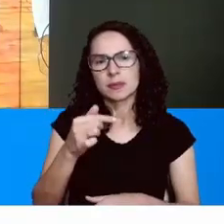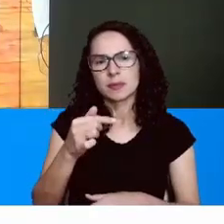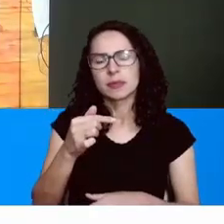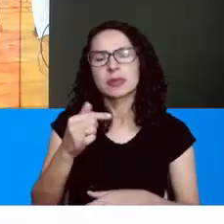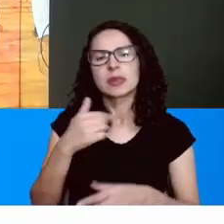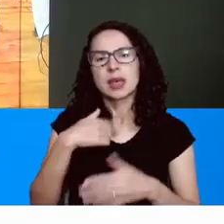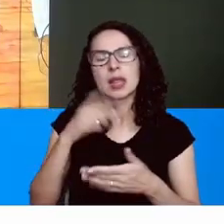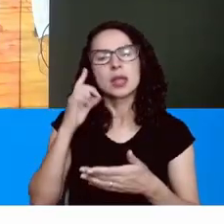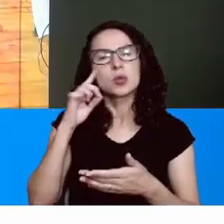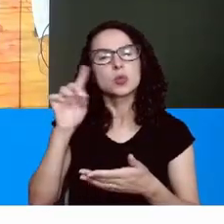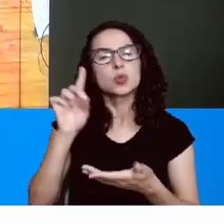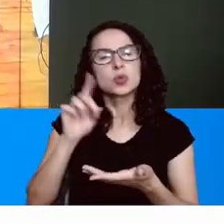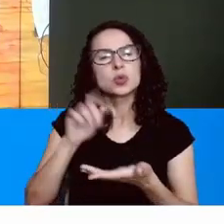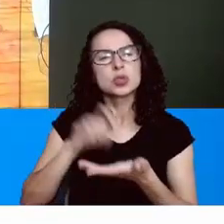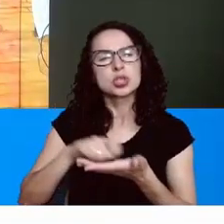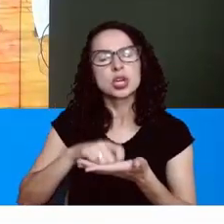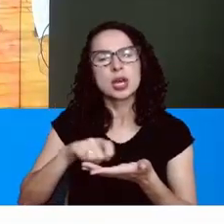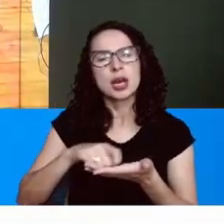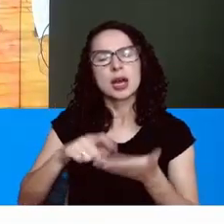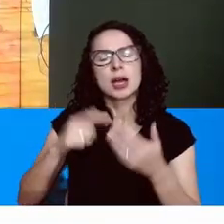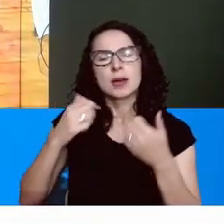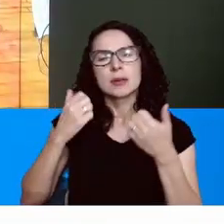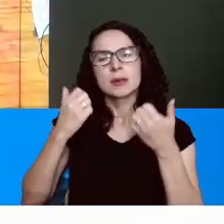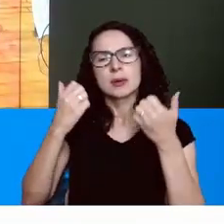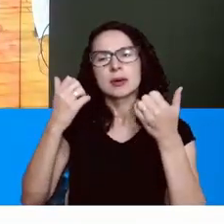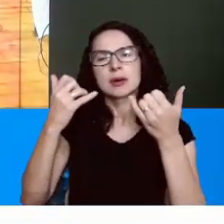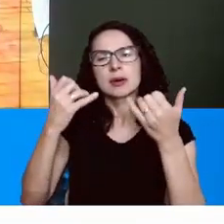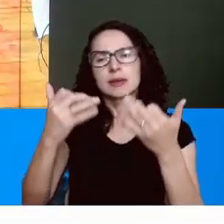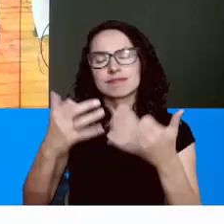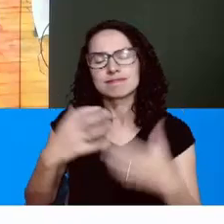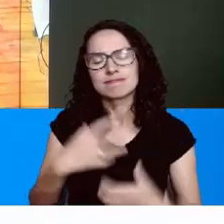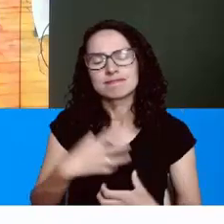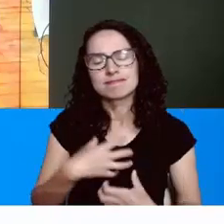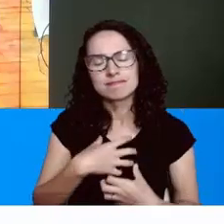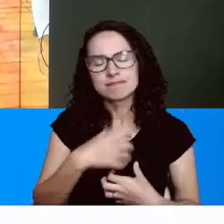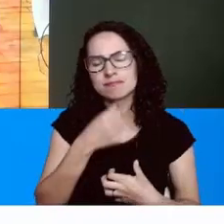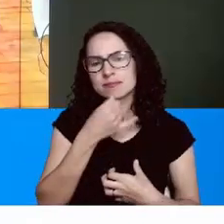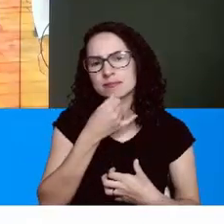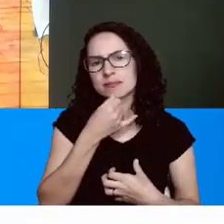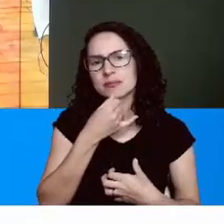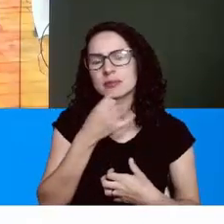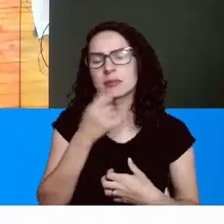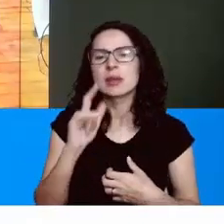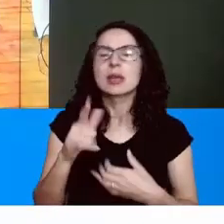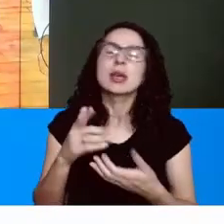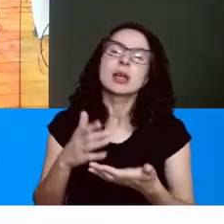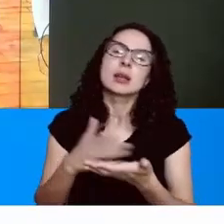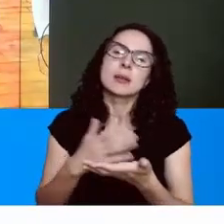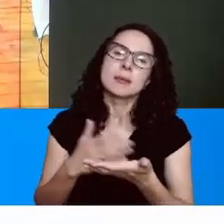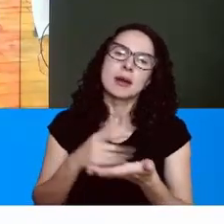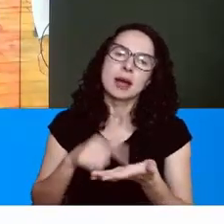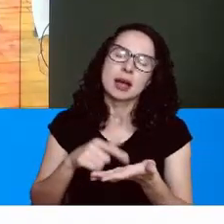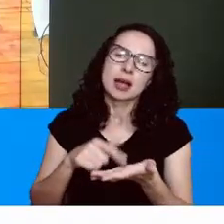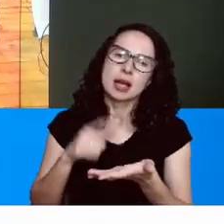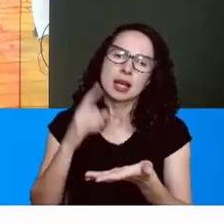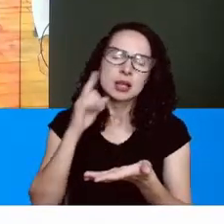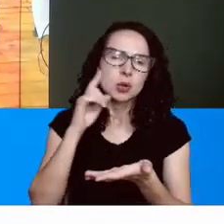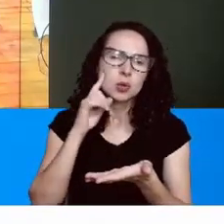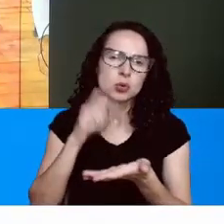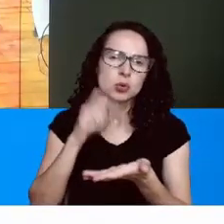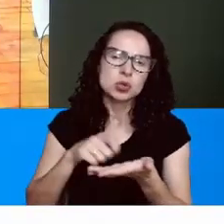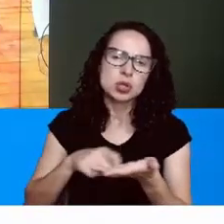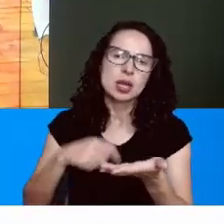diário revelador e doloroso. Nas páginas desse diário, ele narra sua